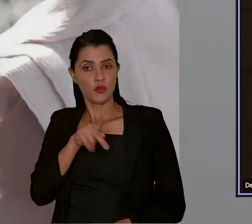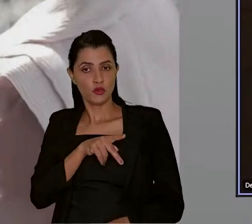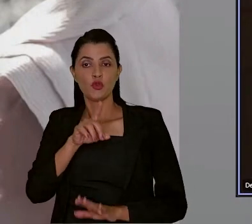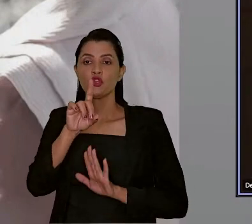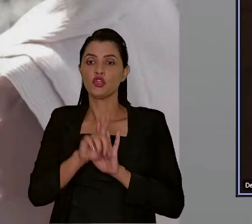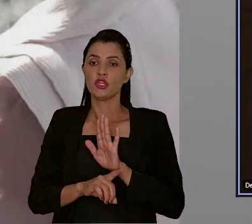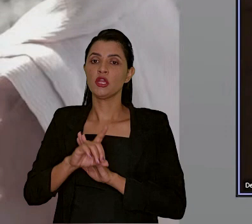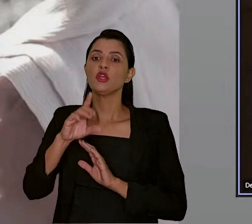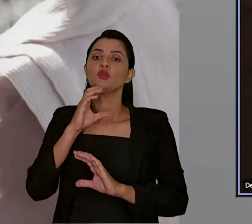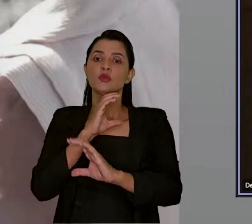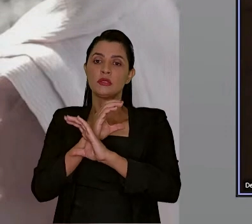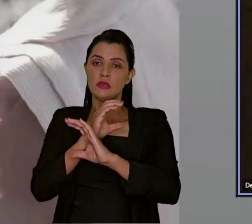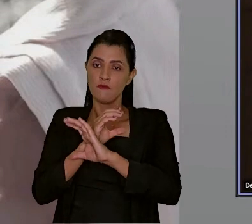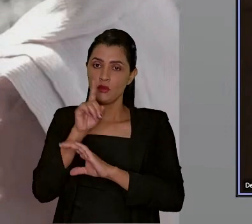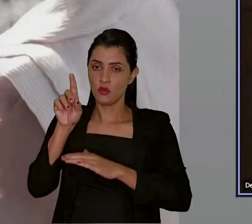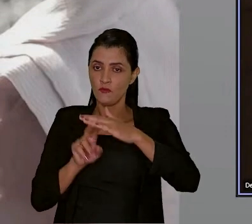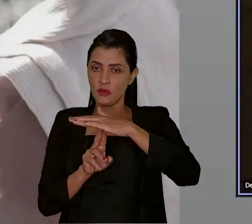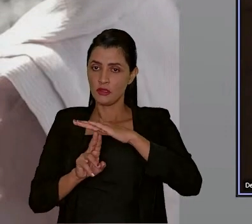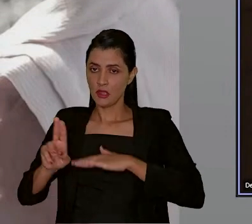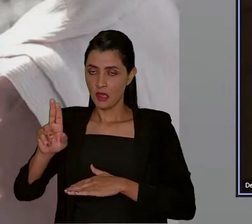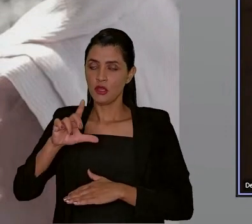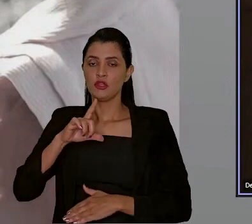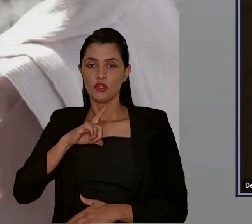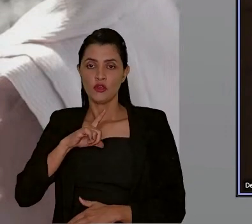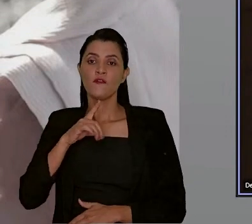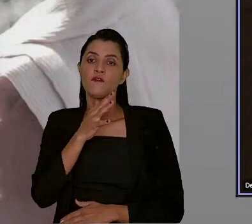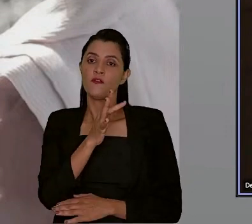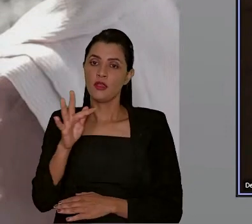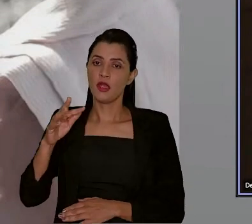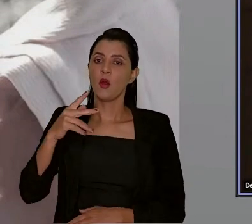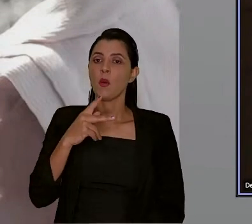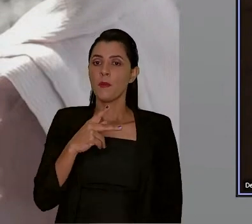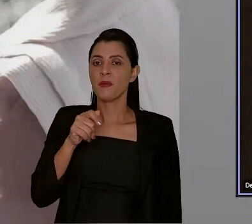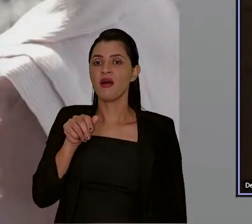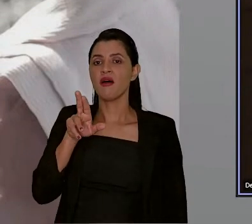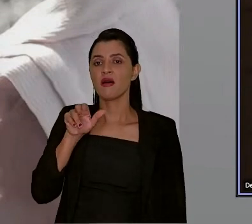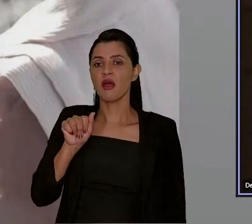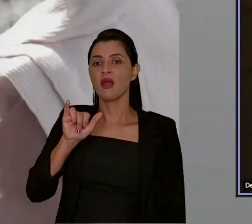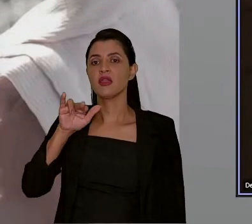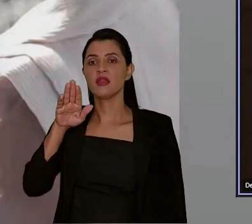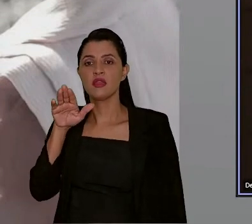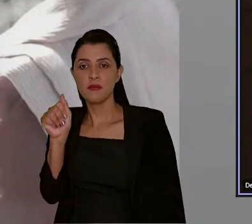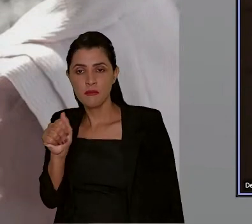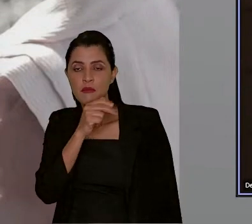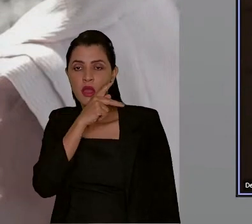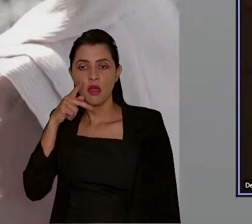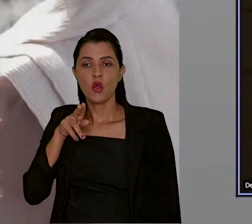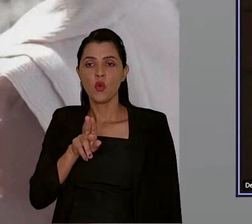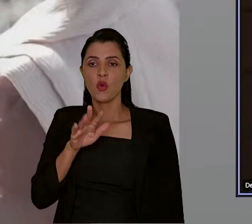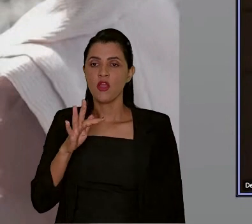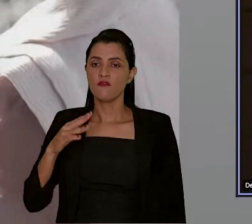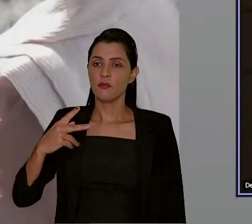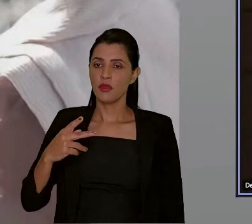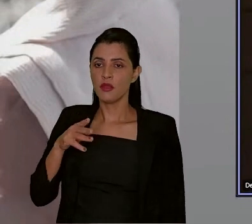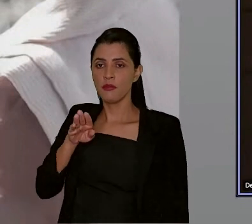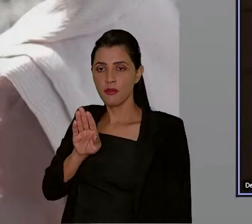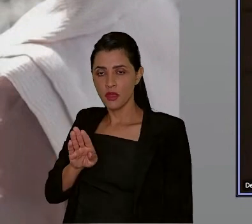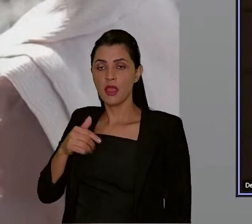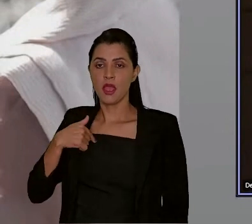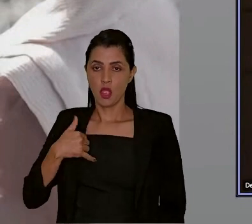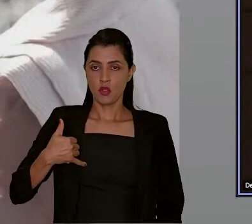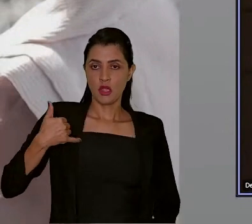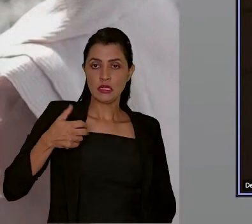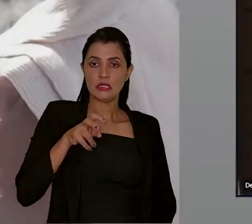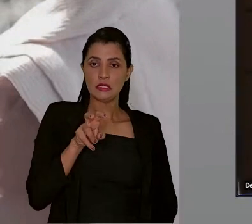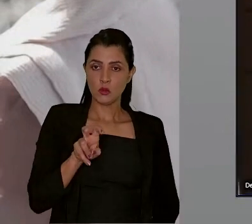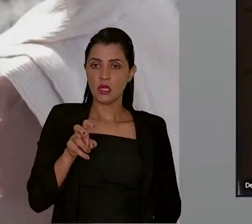Universidade Federal da Paraíba, UFPB. Eu sou um homem de 55 anos de idade,